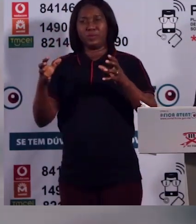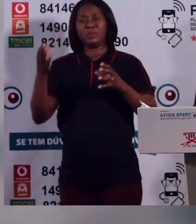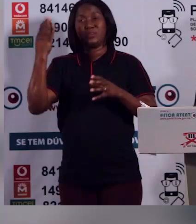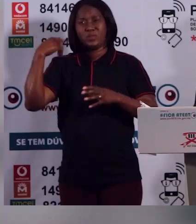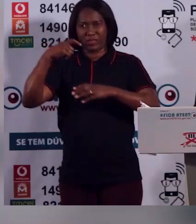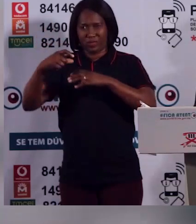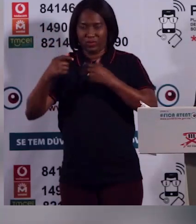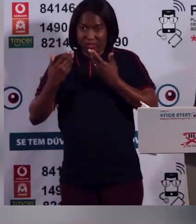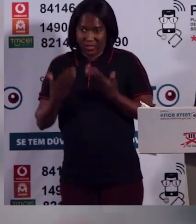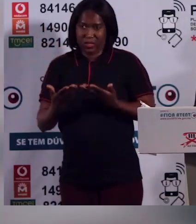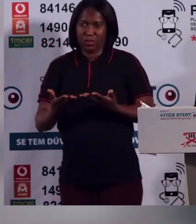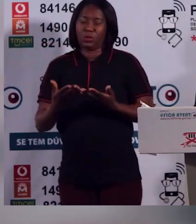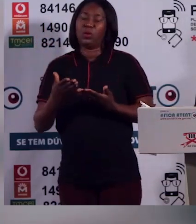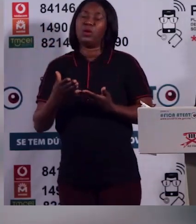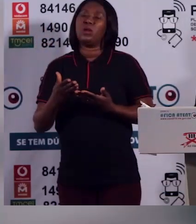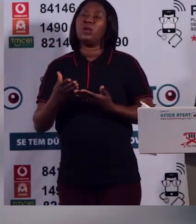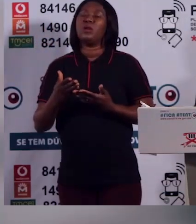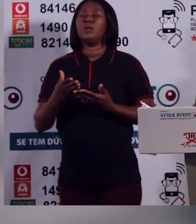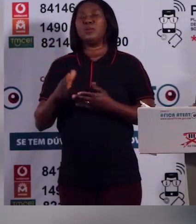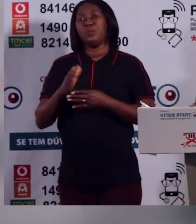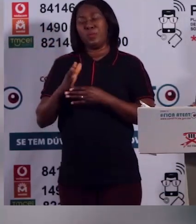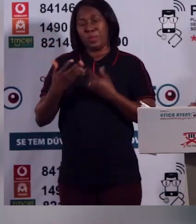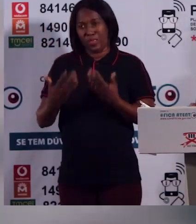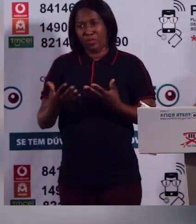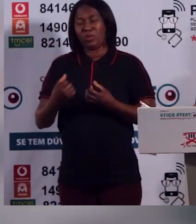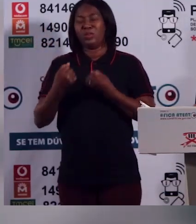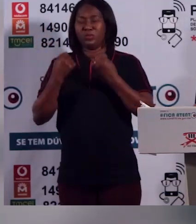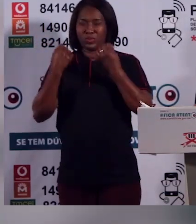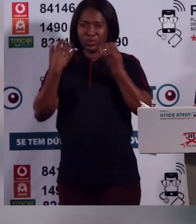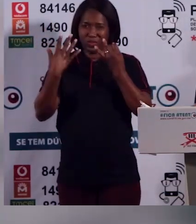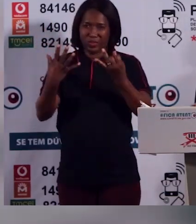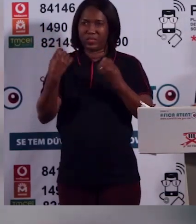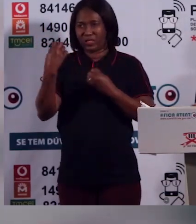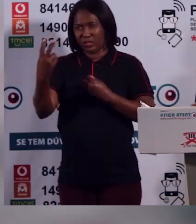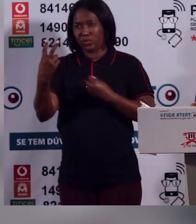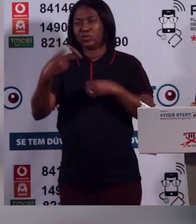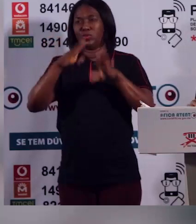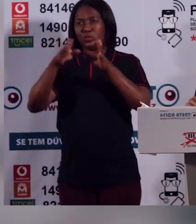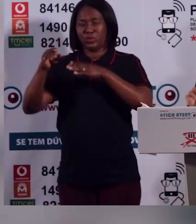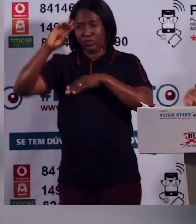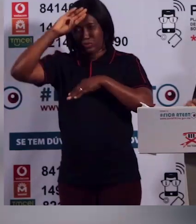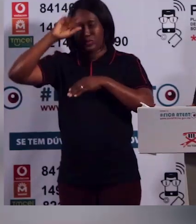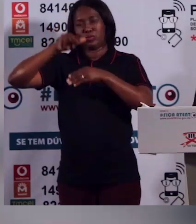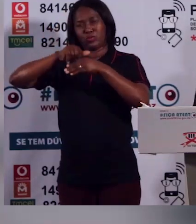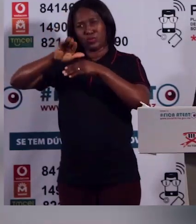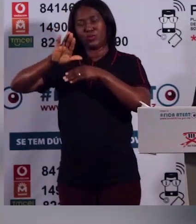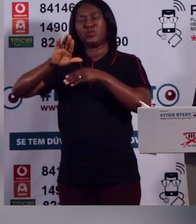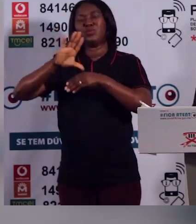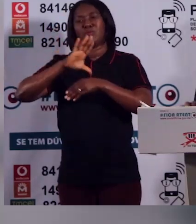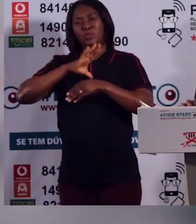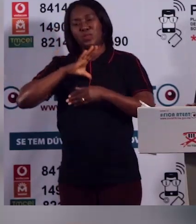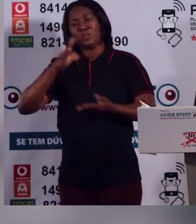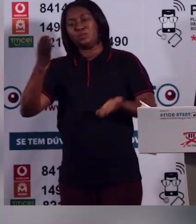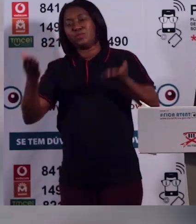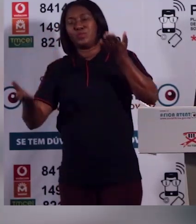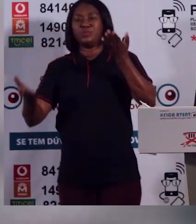e esta semana até agora estamos com 72 casos. Portanto, ainda continuamos a ver uma oscilação do número